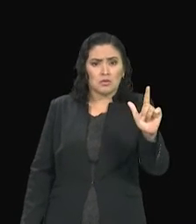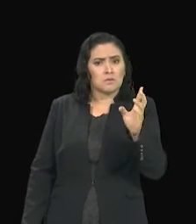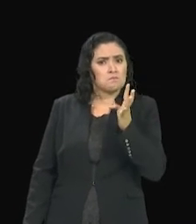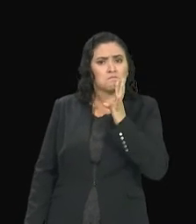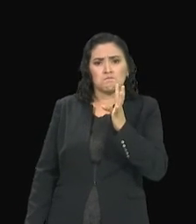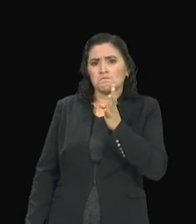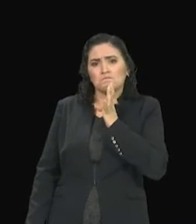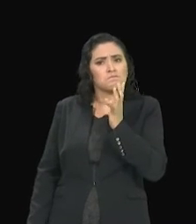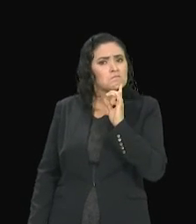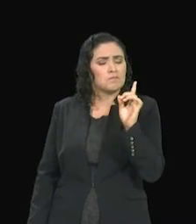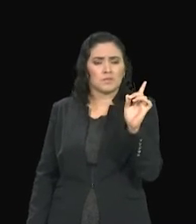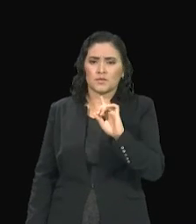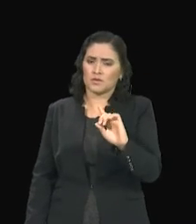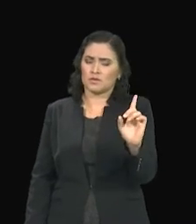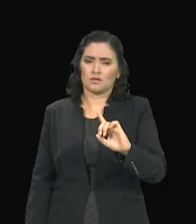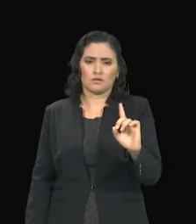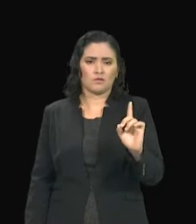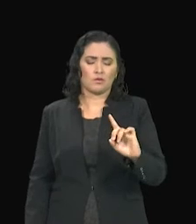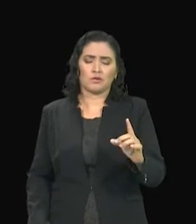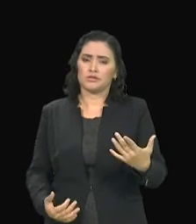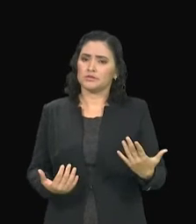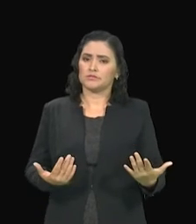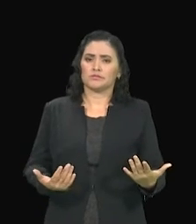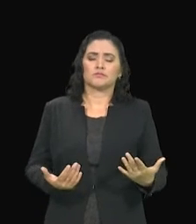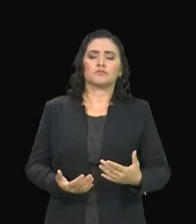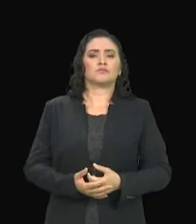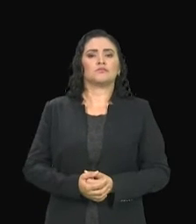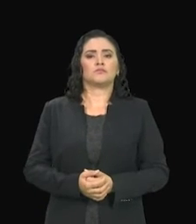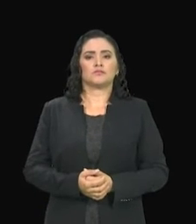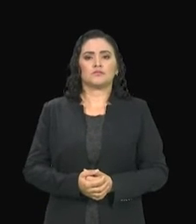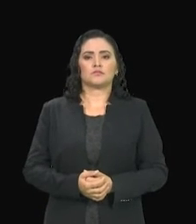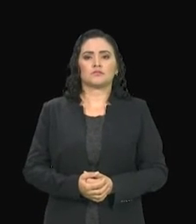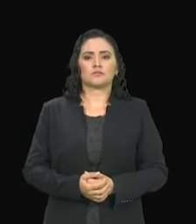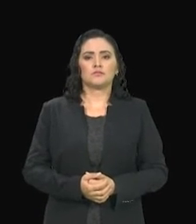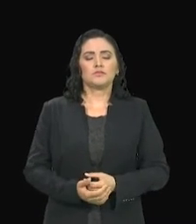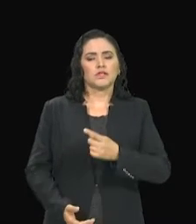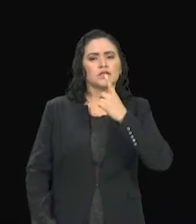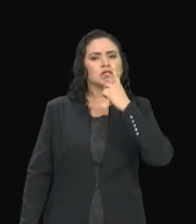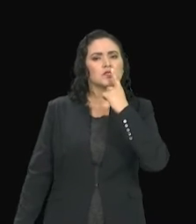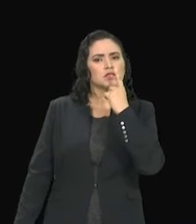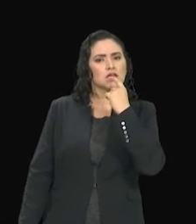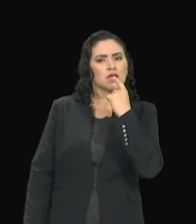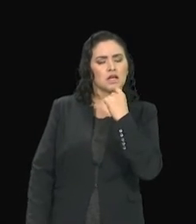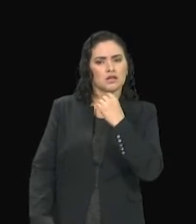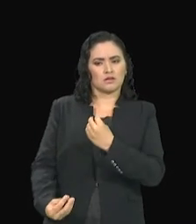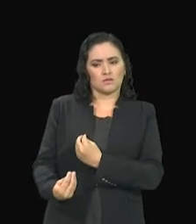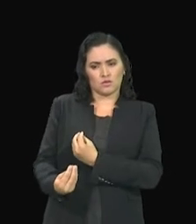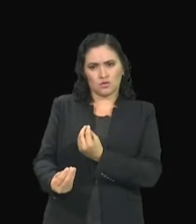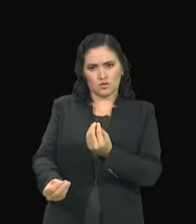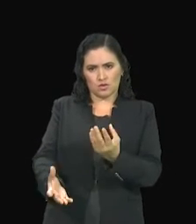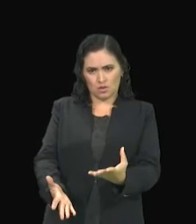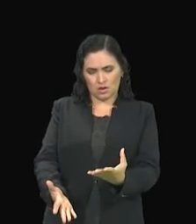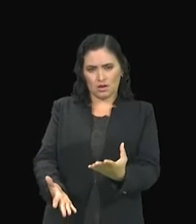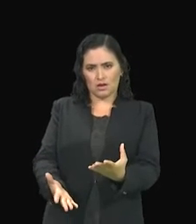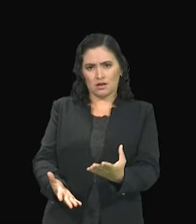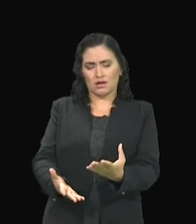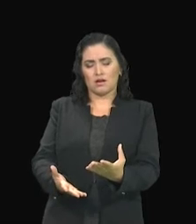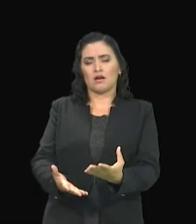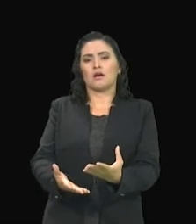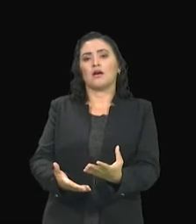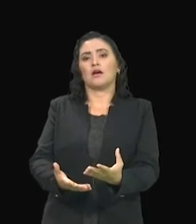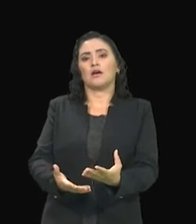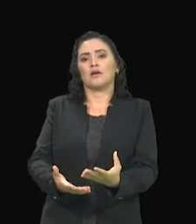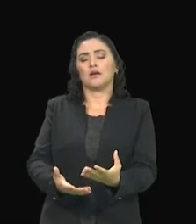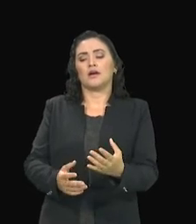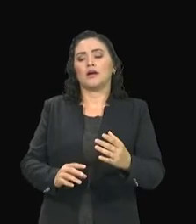de um grande acidente, enfim. A coleta de sangue, as bolsas de sangue, elas representam não um